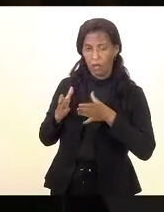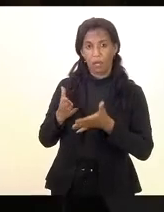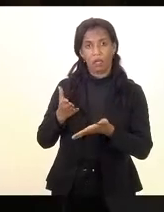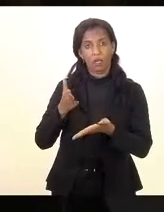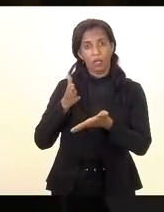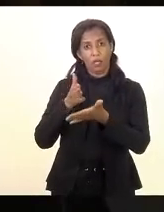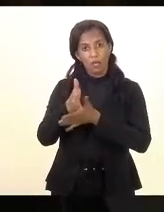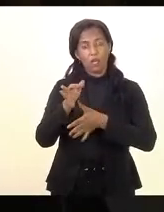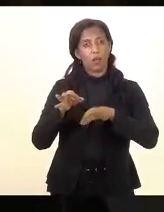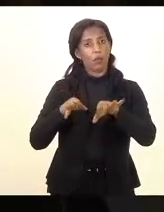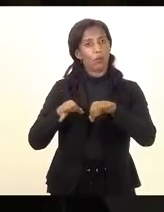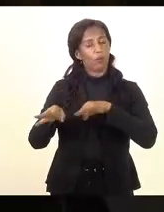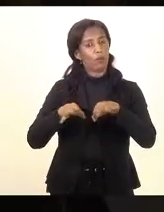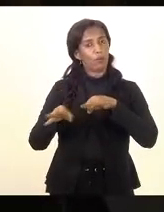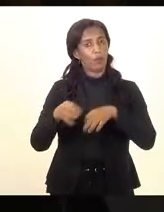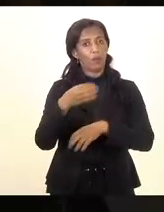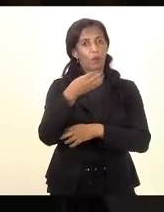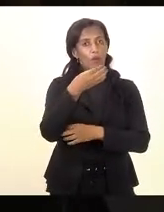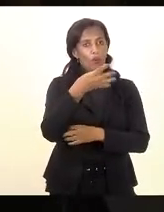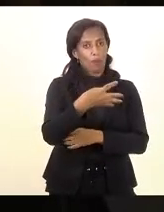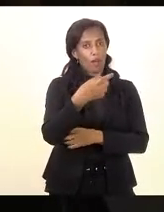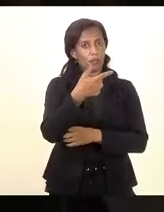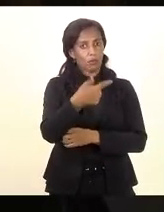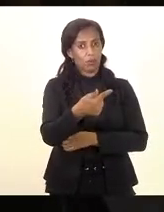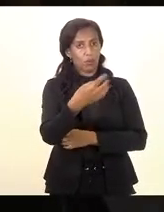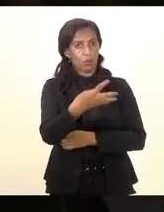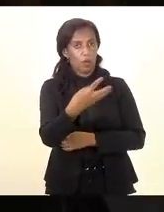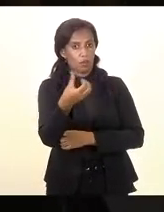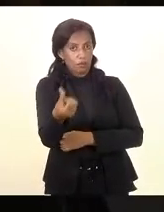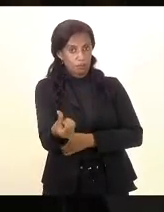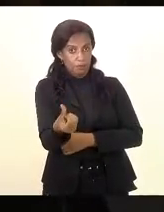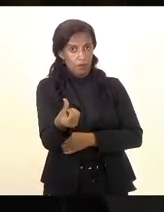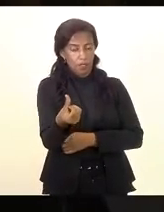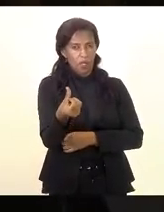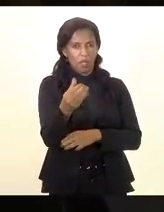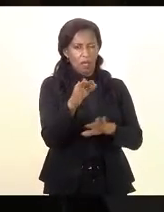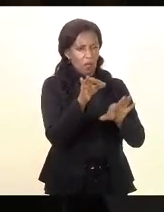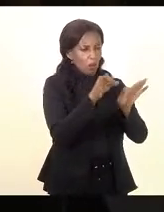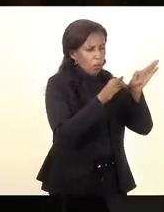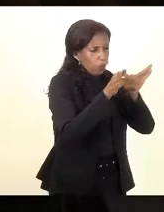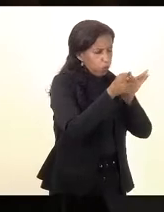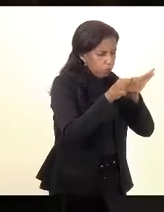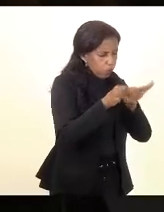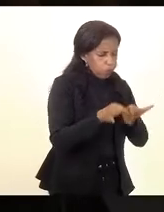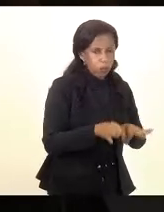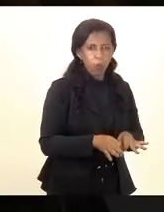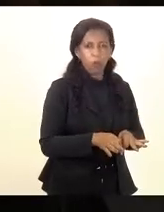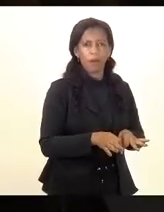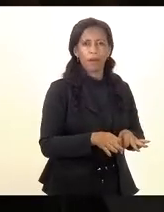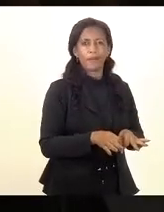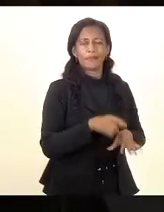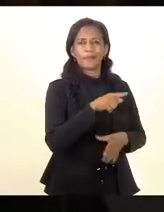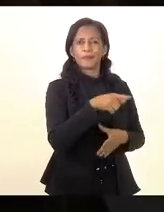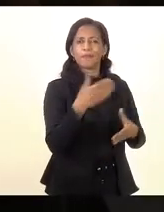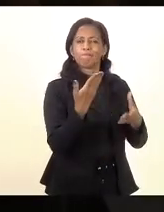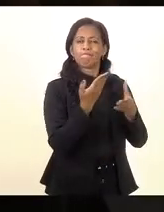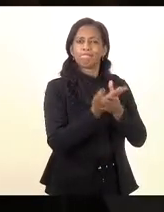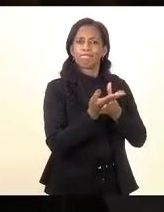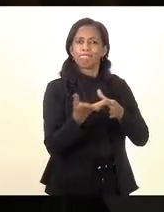no projeto 4246 que busca organizar esse processo de implementação